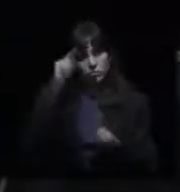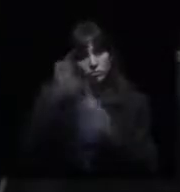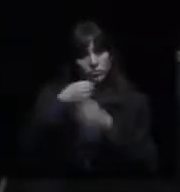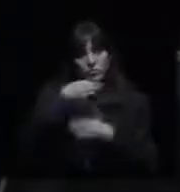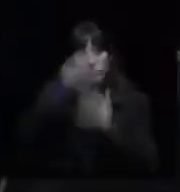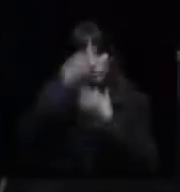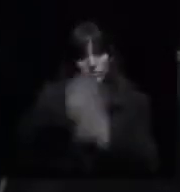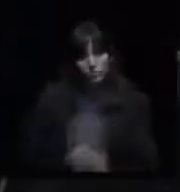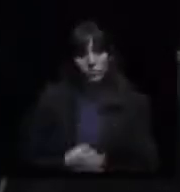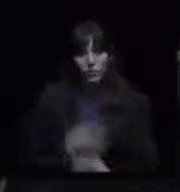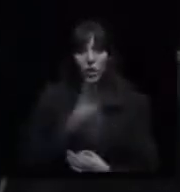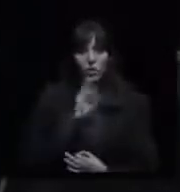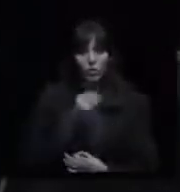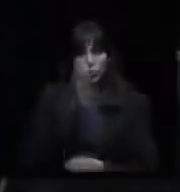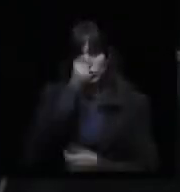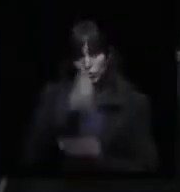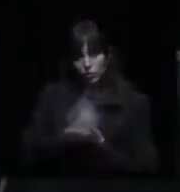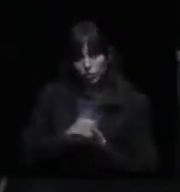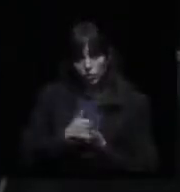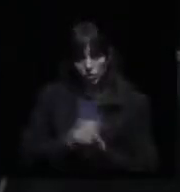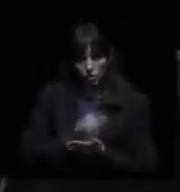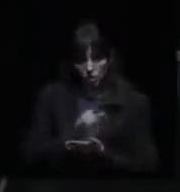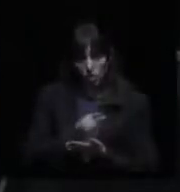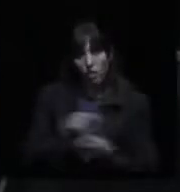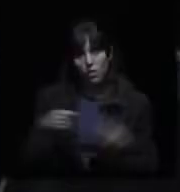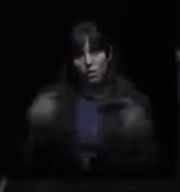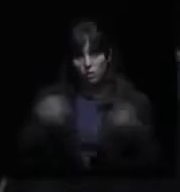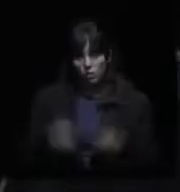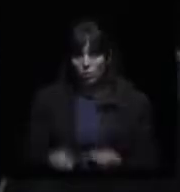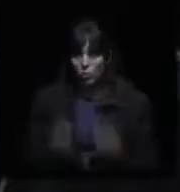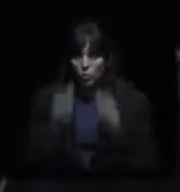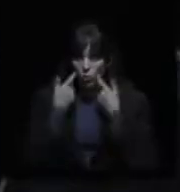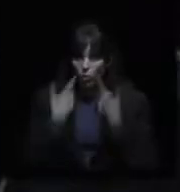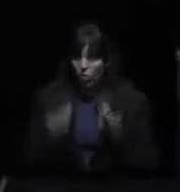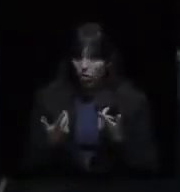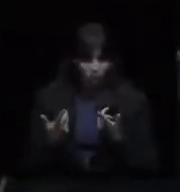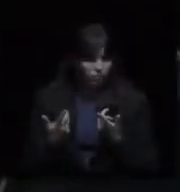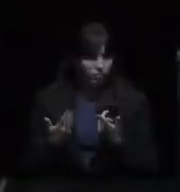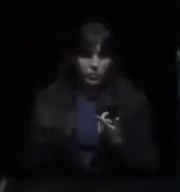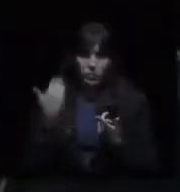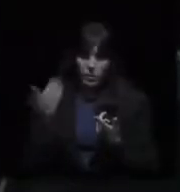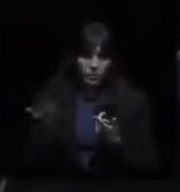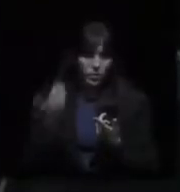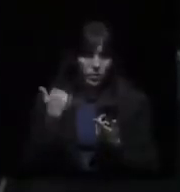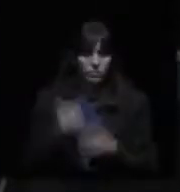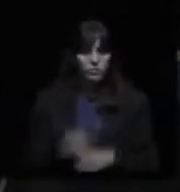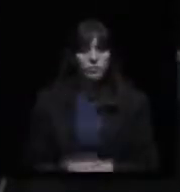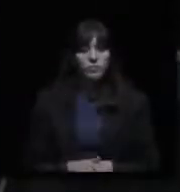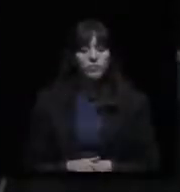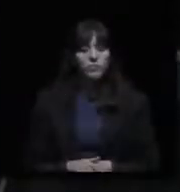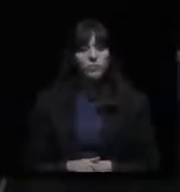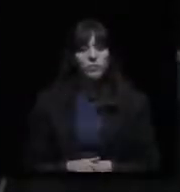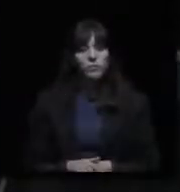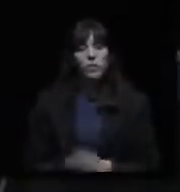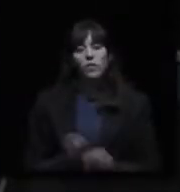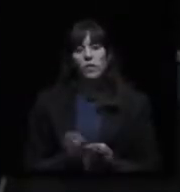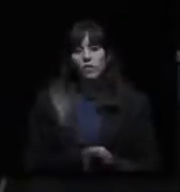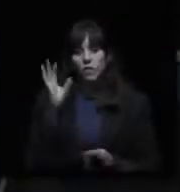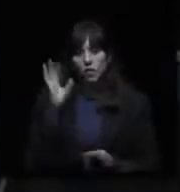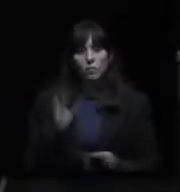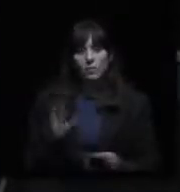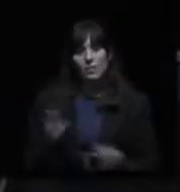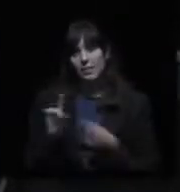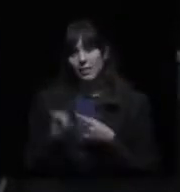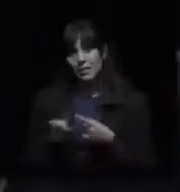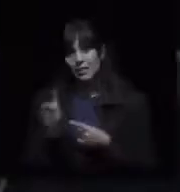aos alunos e a todos os que lá trabalham, o investimento é notoriamente insuficiente. Depois, passando finalmente ao pilar 6,